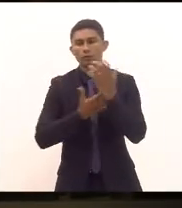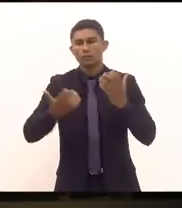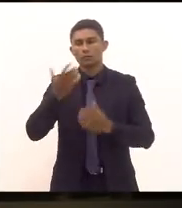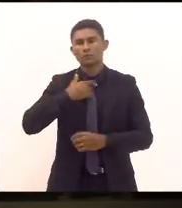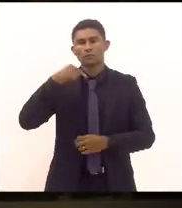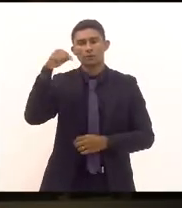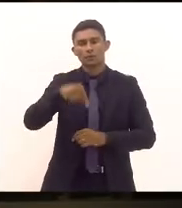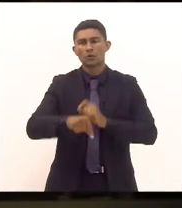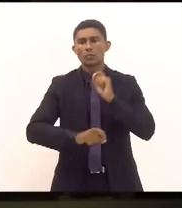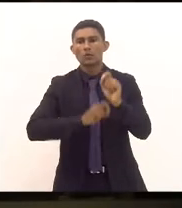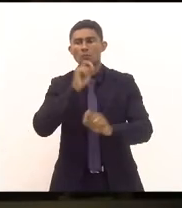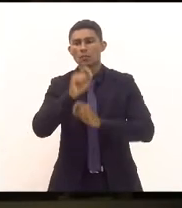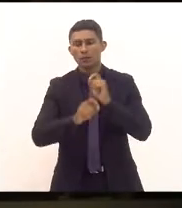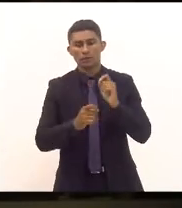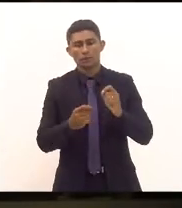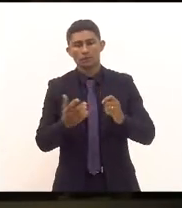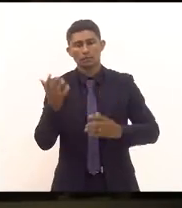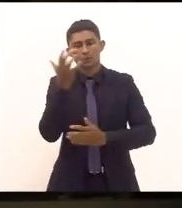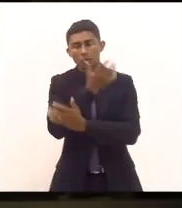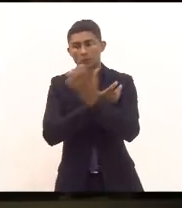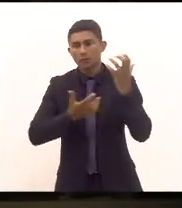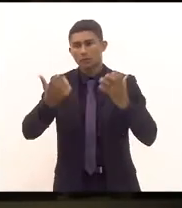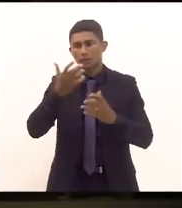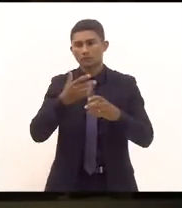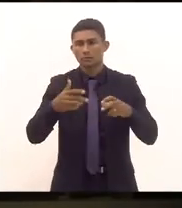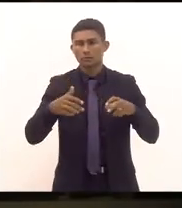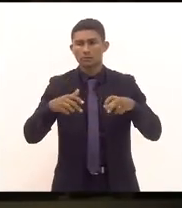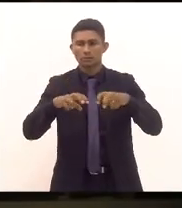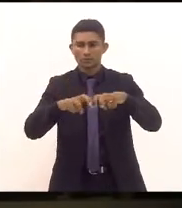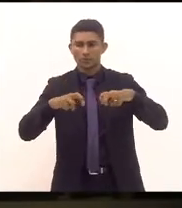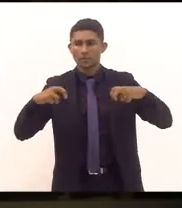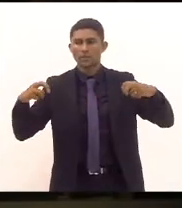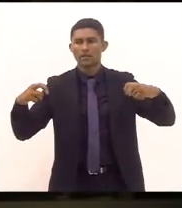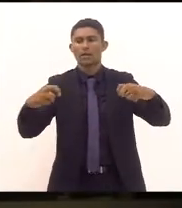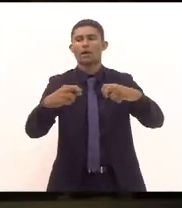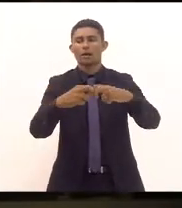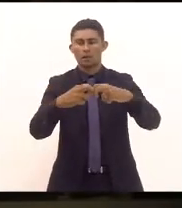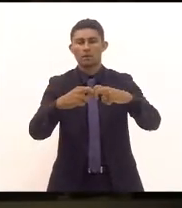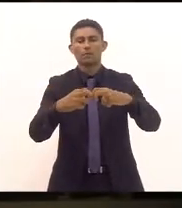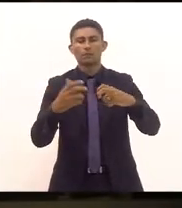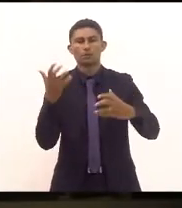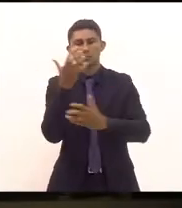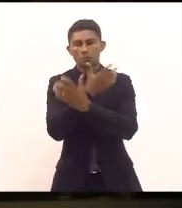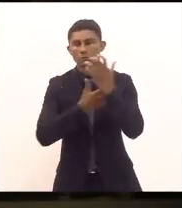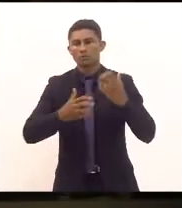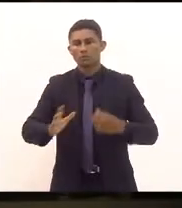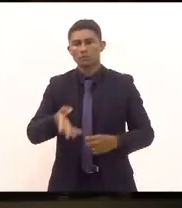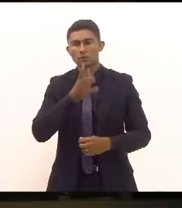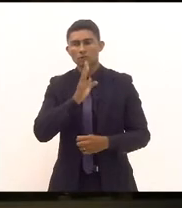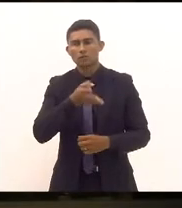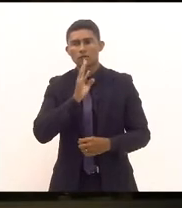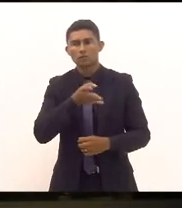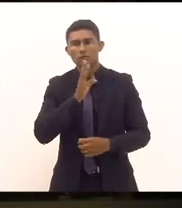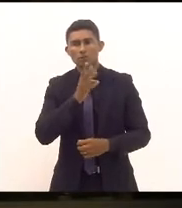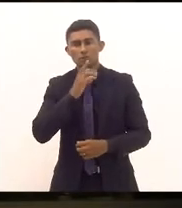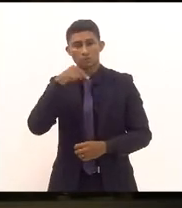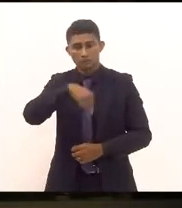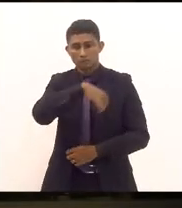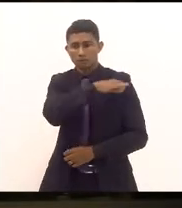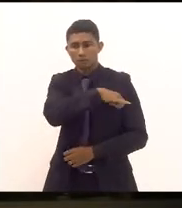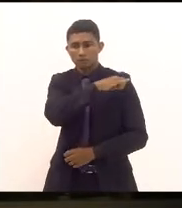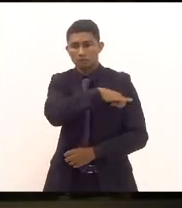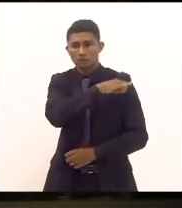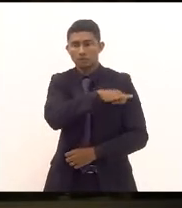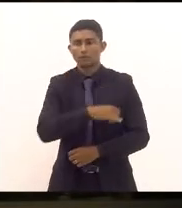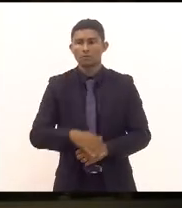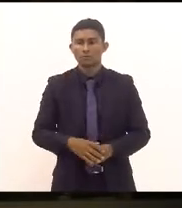samba tô aqui para declamar uma música que nas rodas de samba é muito conhecida nas rodas de samba daqui do Rio de